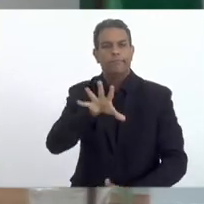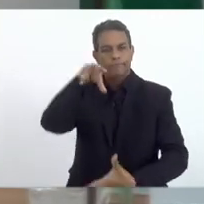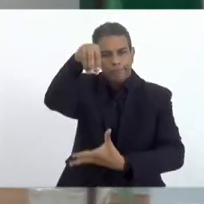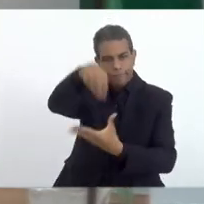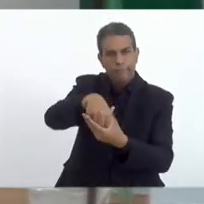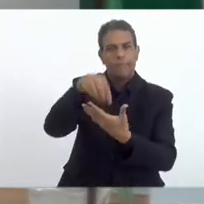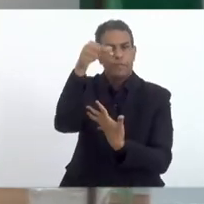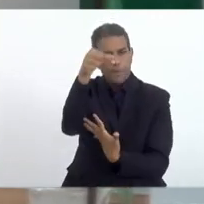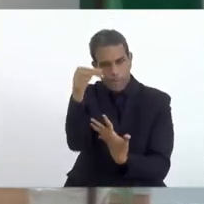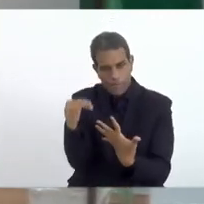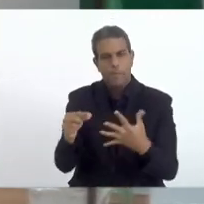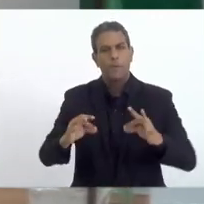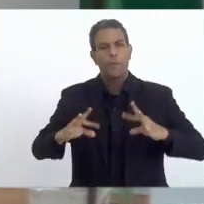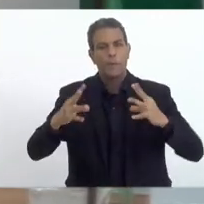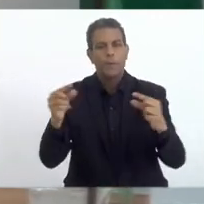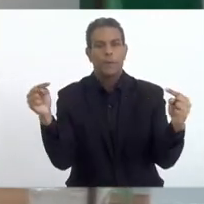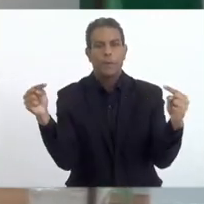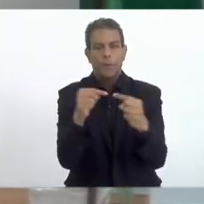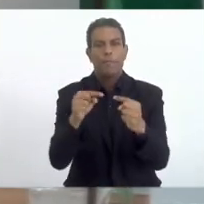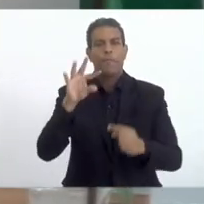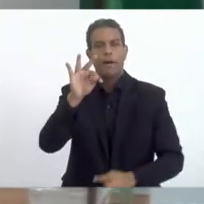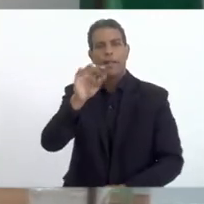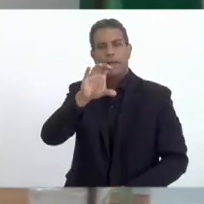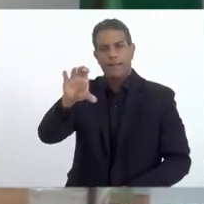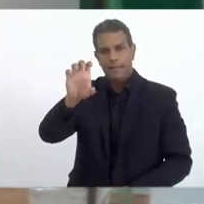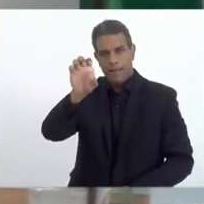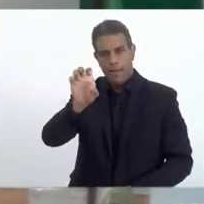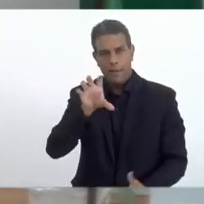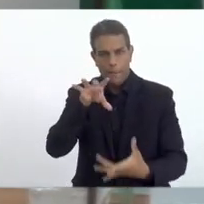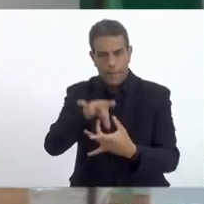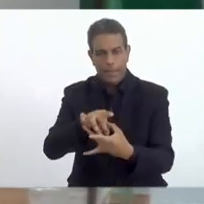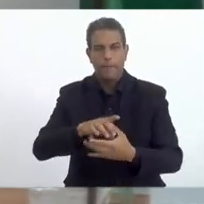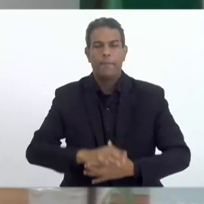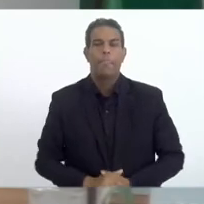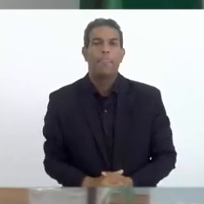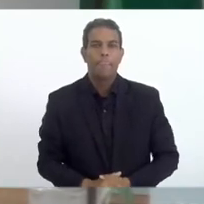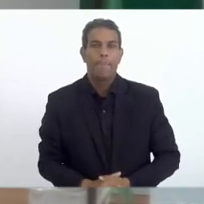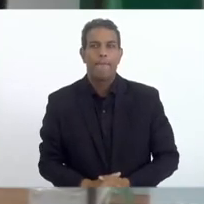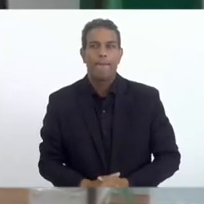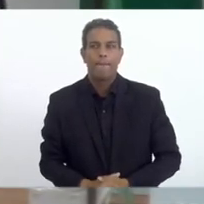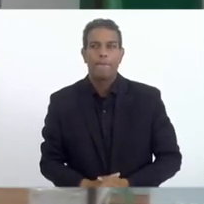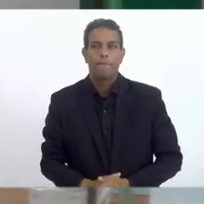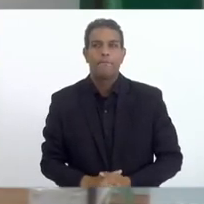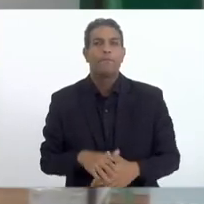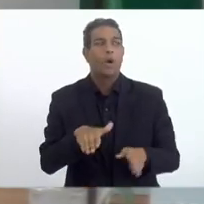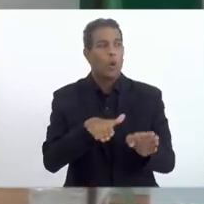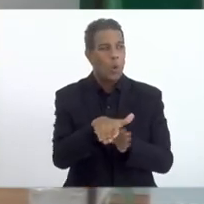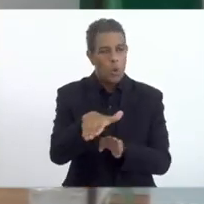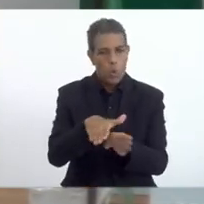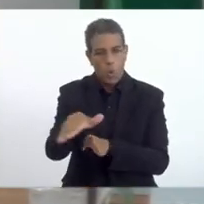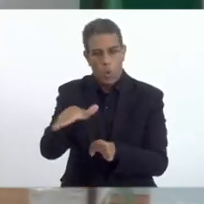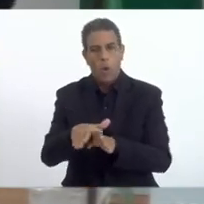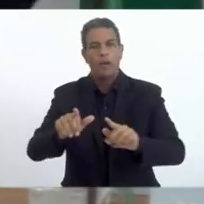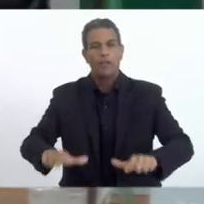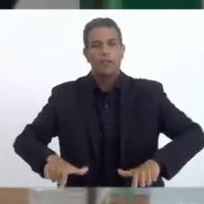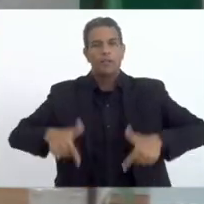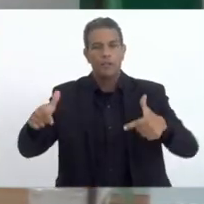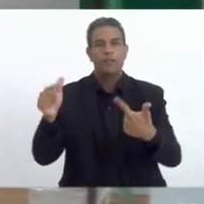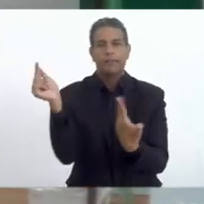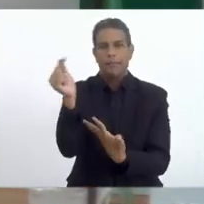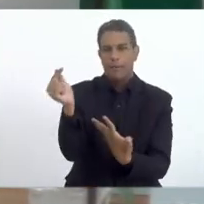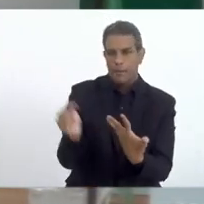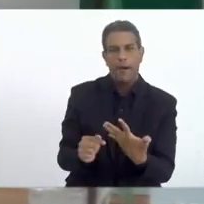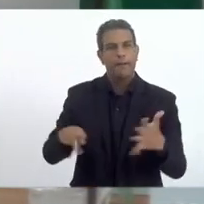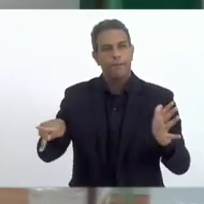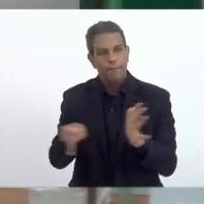ilação, também o TCE. Tanto é que os conselheiros têm as mesmas